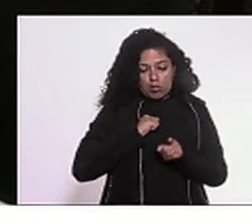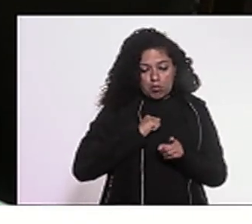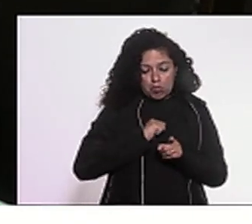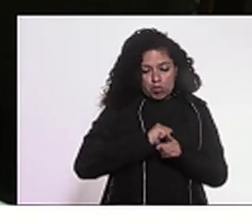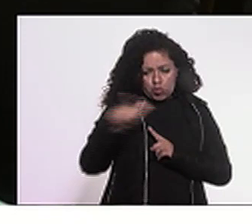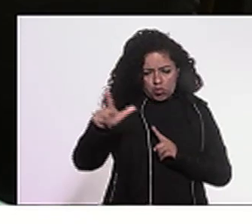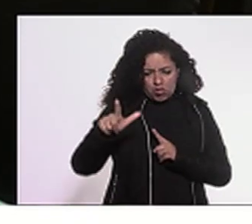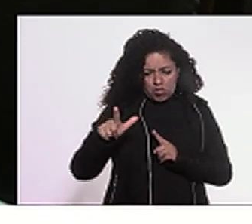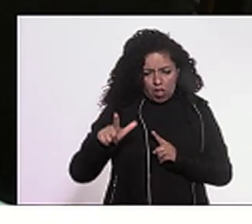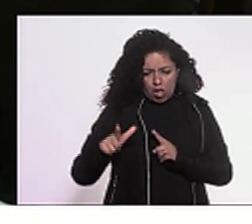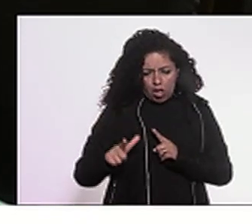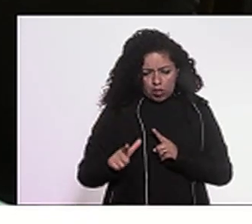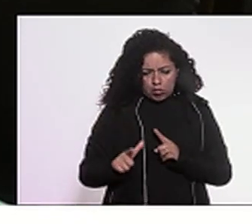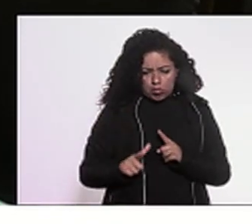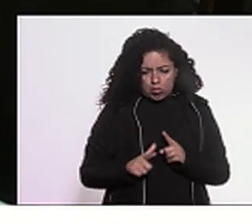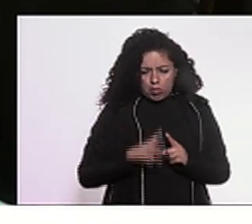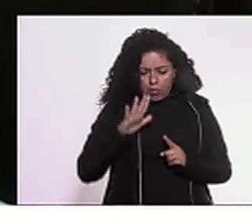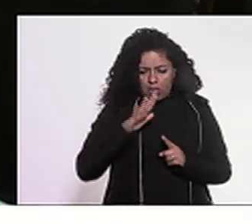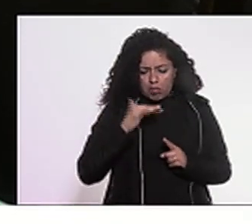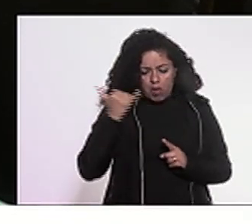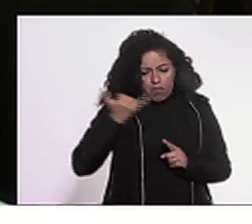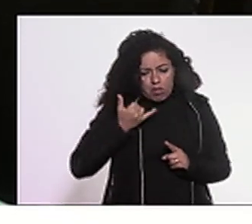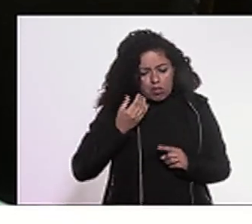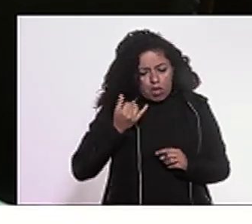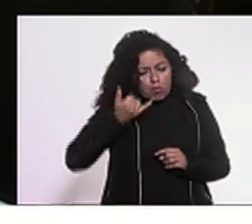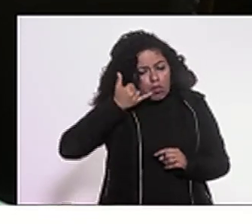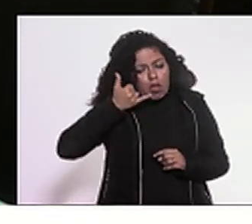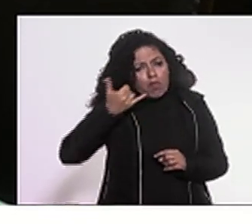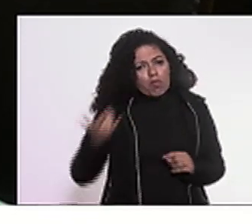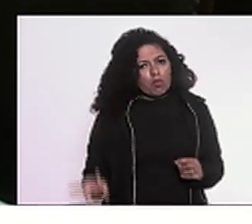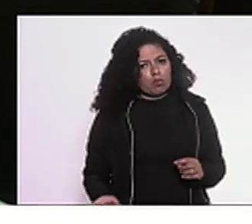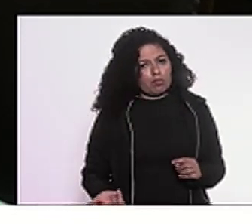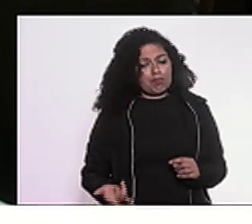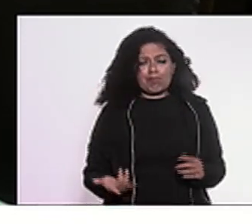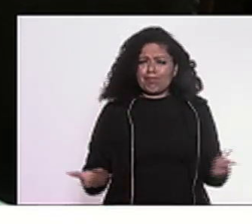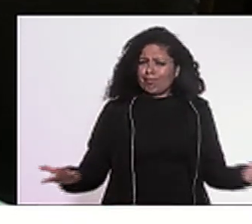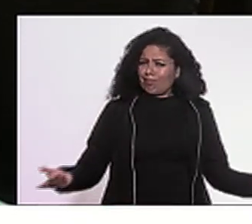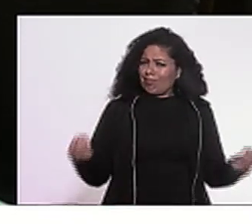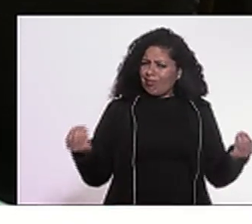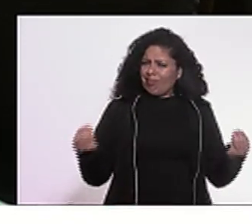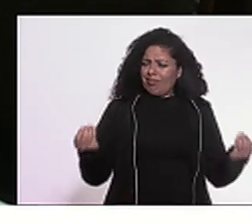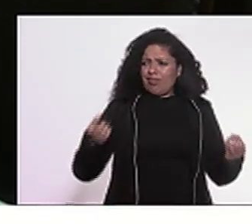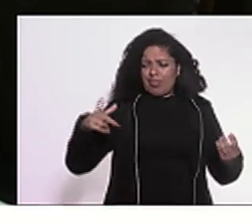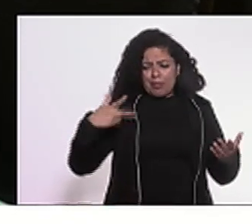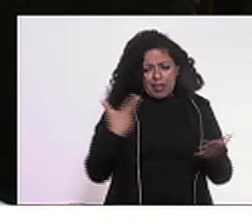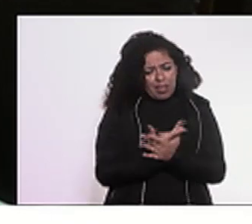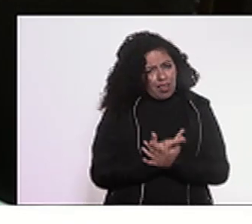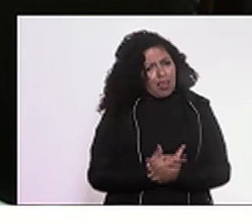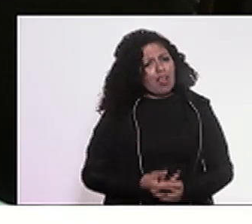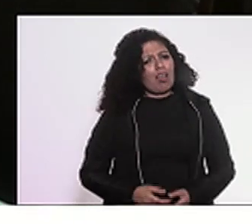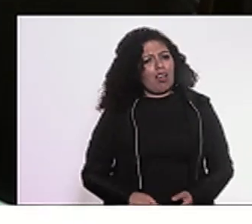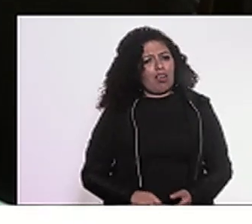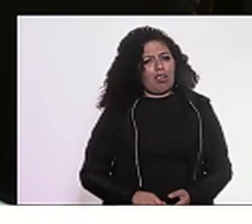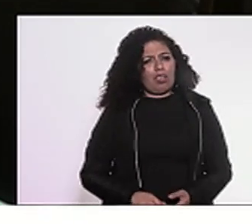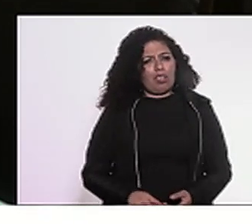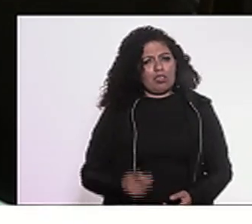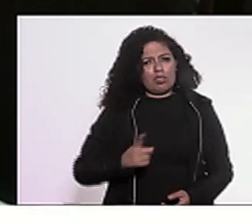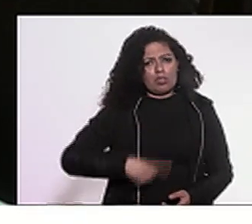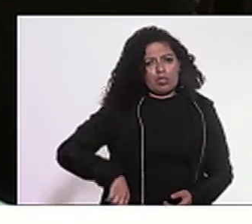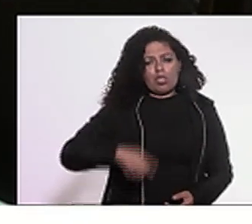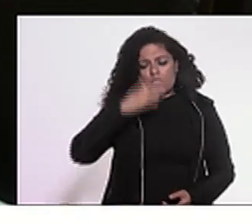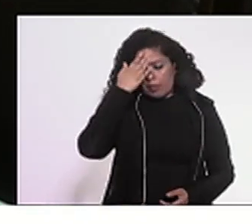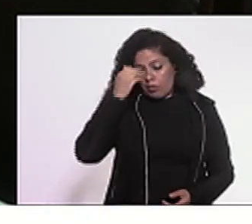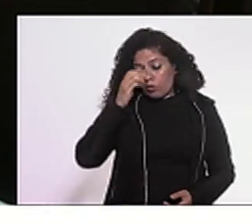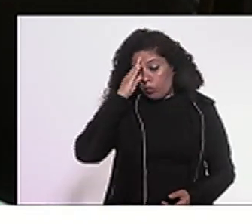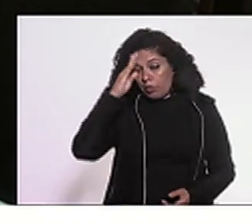telefone. Então, o assédio é uma questão muito grave dentro do serviço público, e ele parte principalmente do